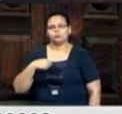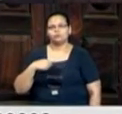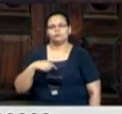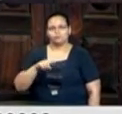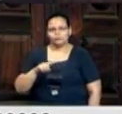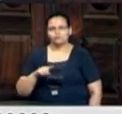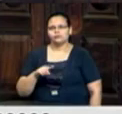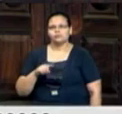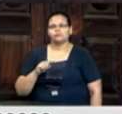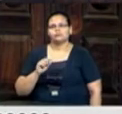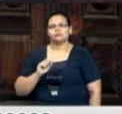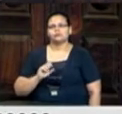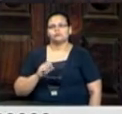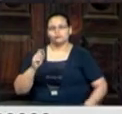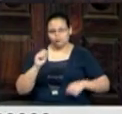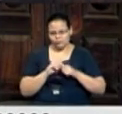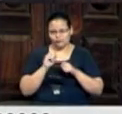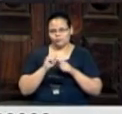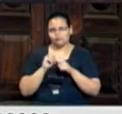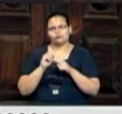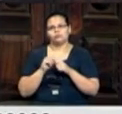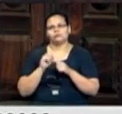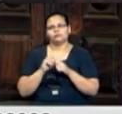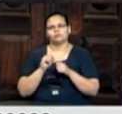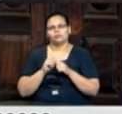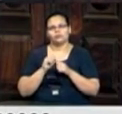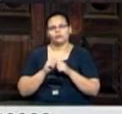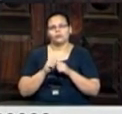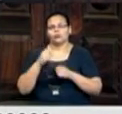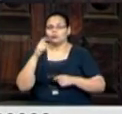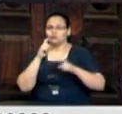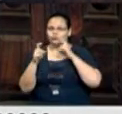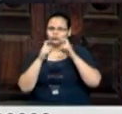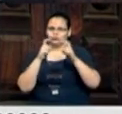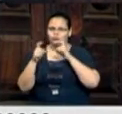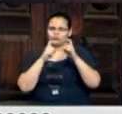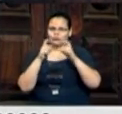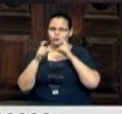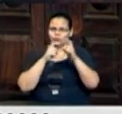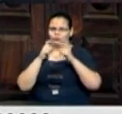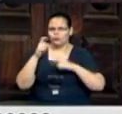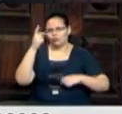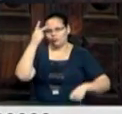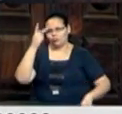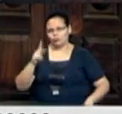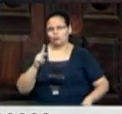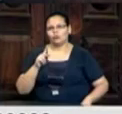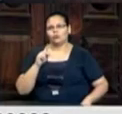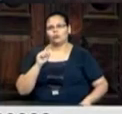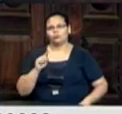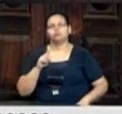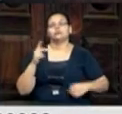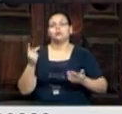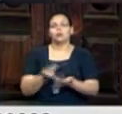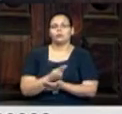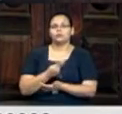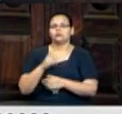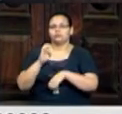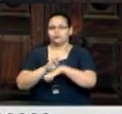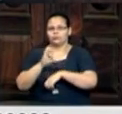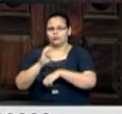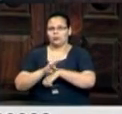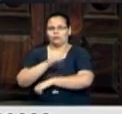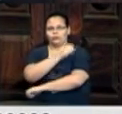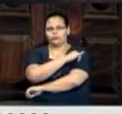ainda fazer uma discussão sobre o que está acontecendo no estado do